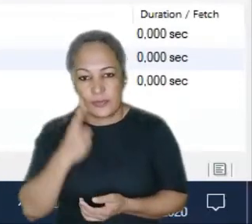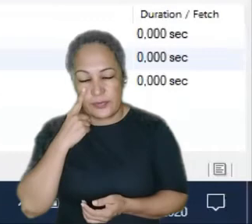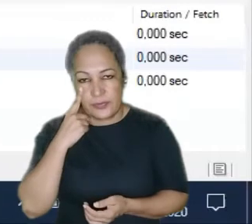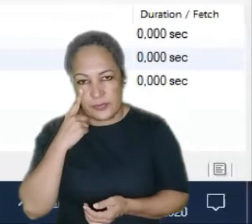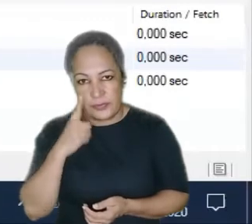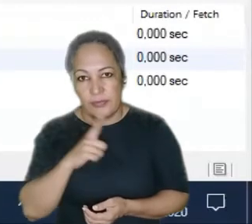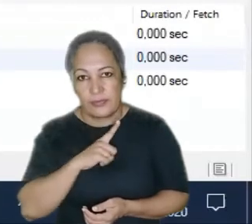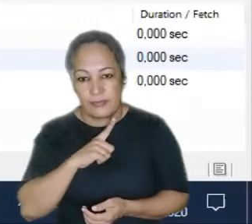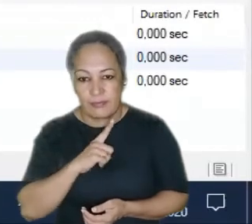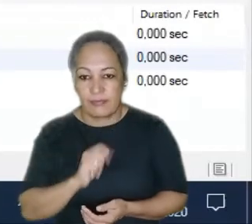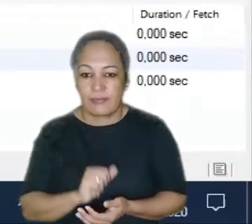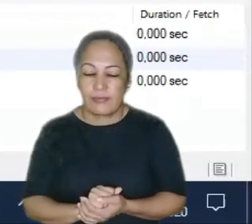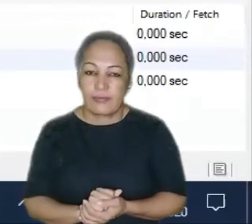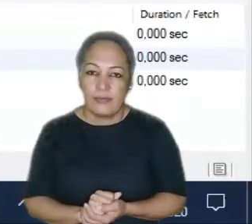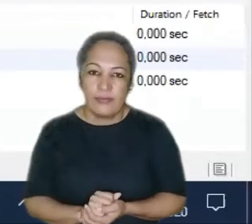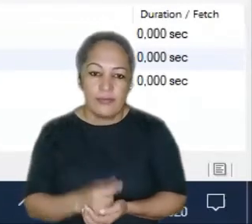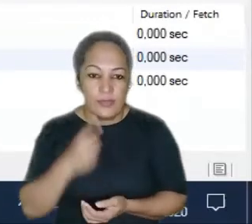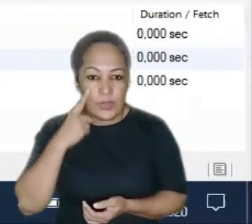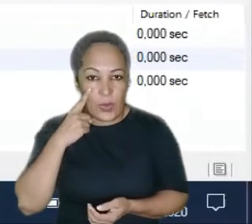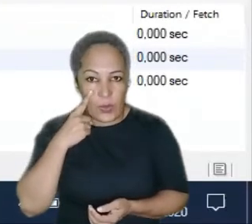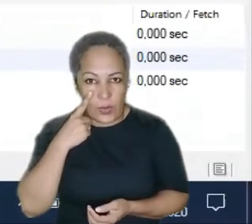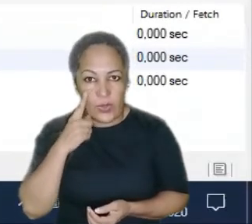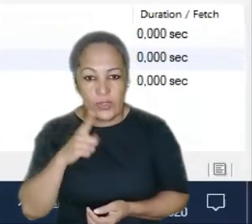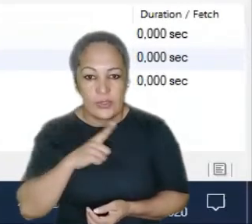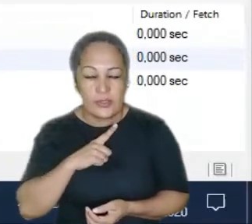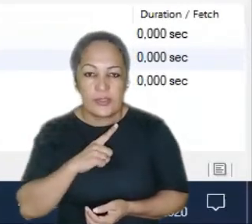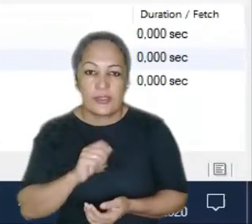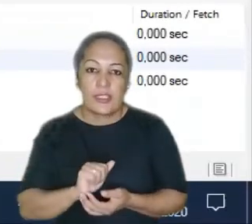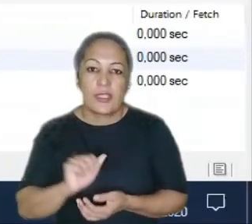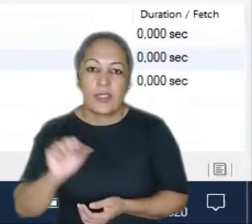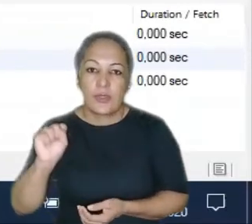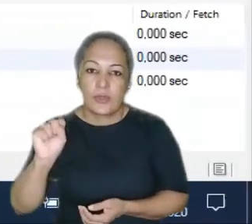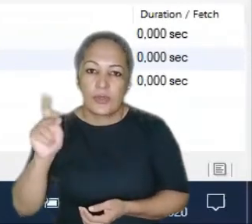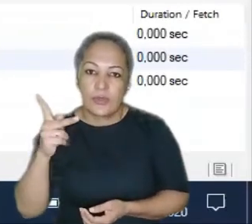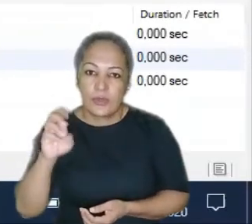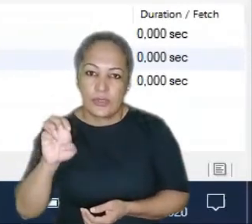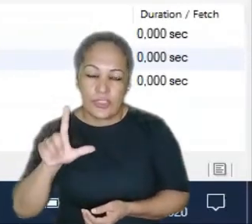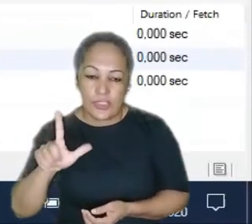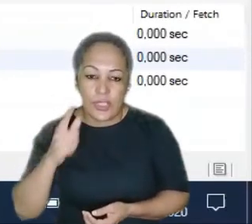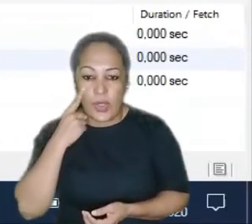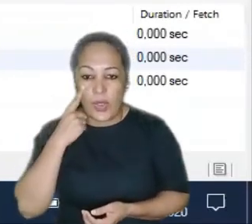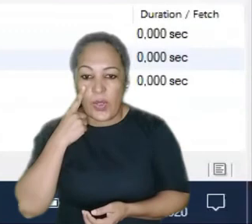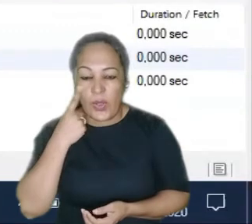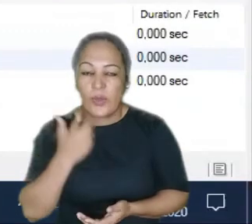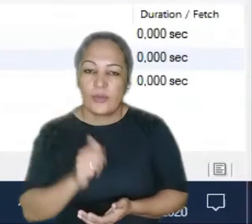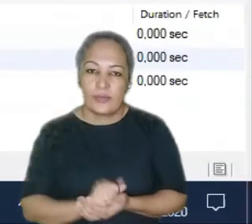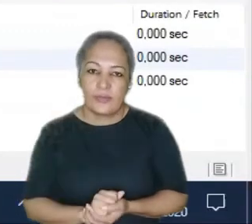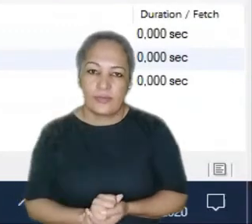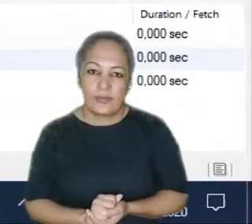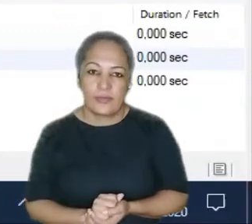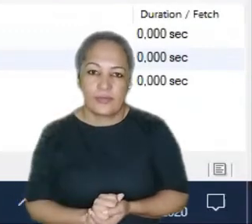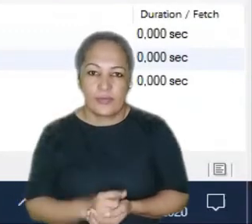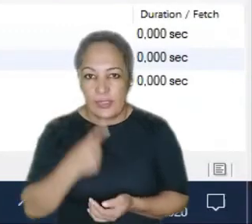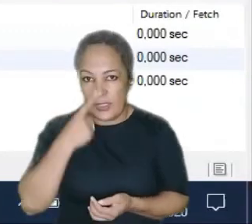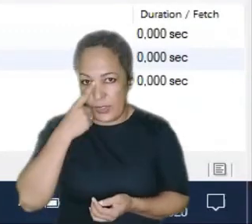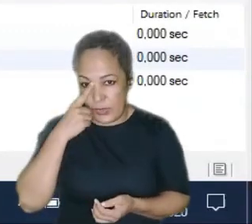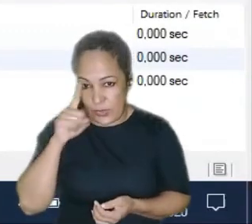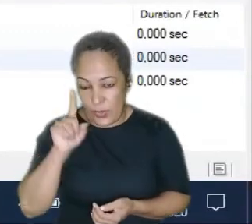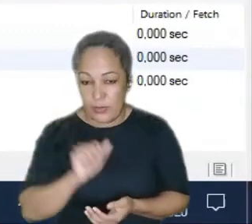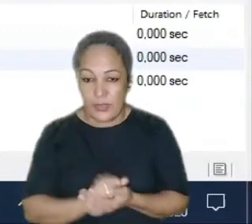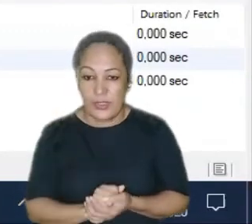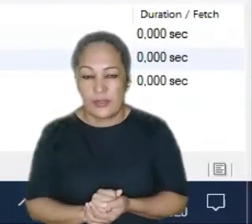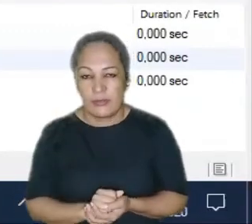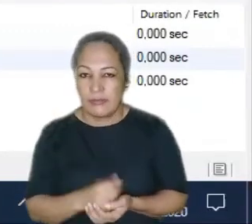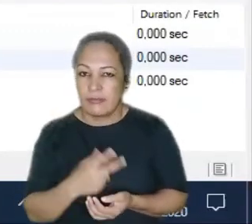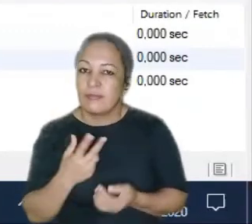Olha aqui, ó, tem o MySQL Shell, ó. O MySQL Shell é esse cara aqui, ó. É a linha de comando. Parece o DOS, não parece? Tá?